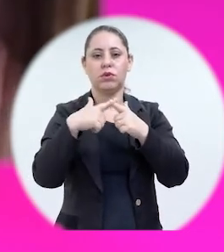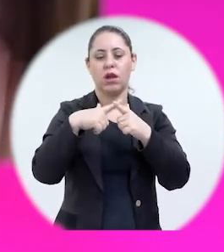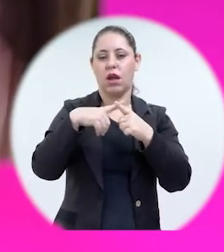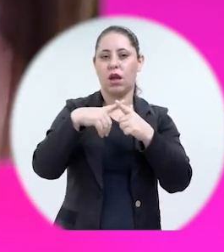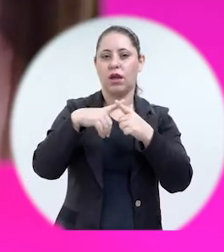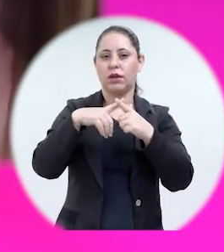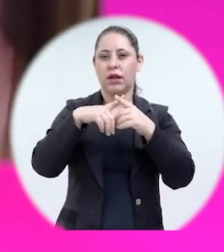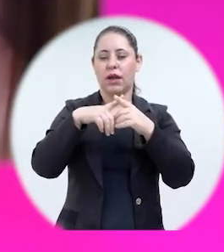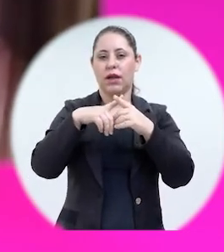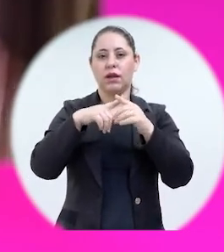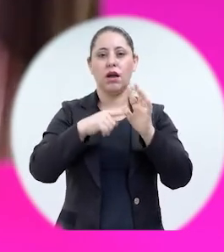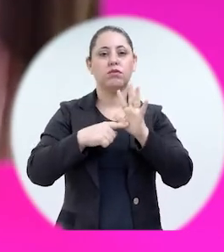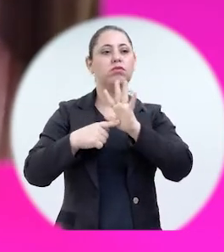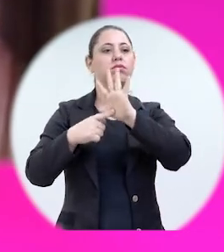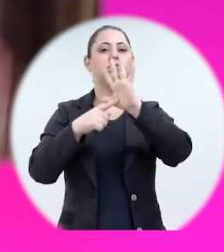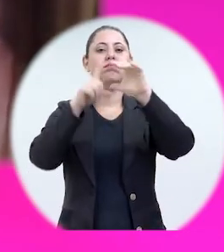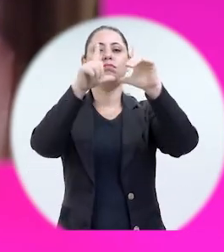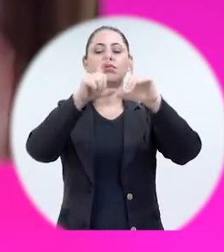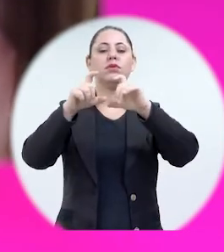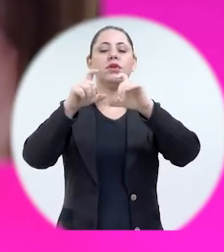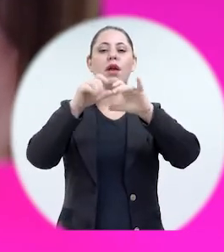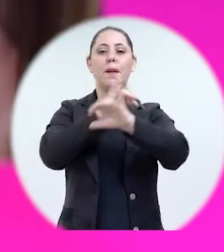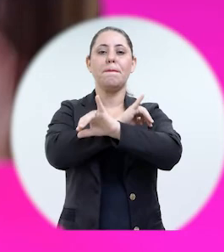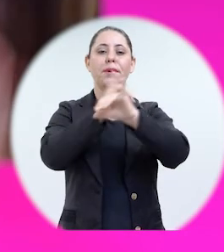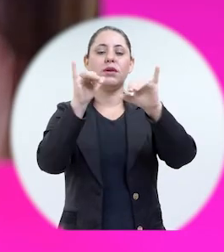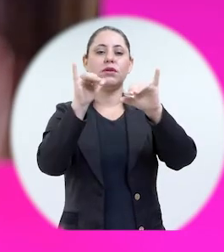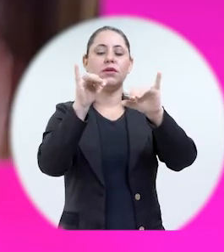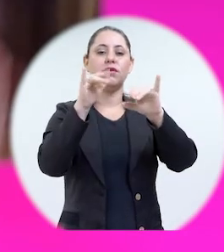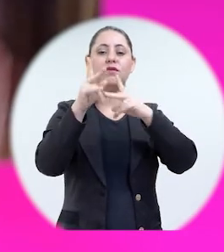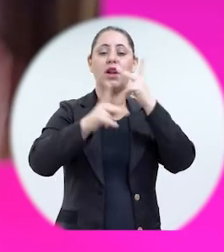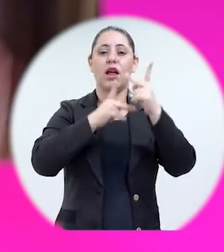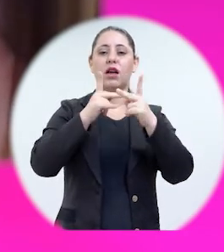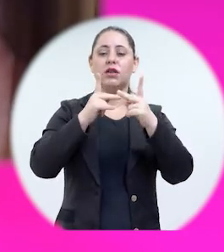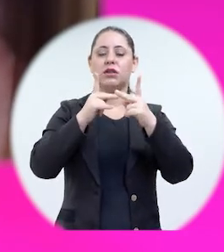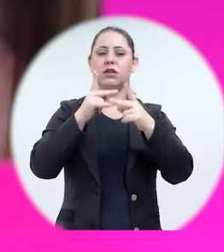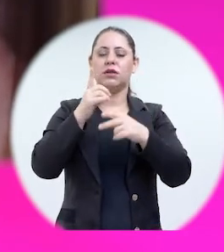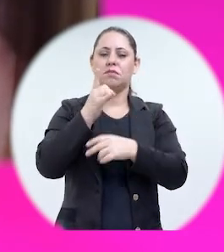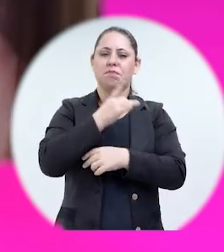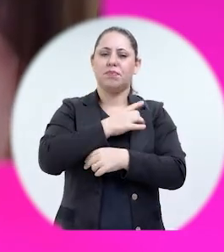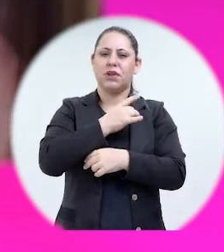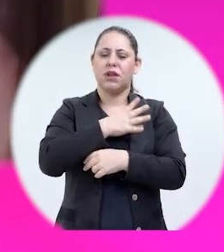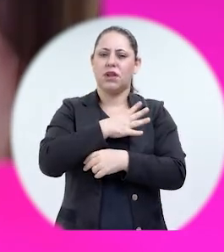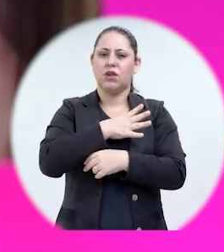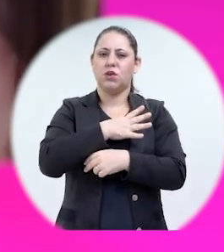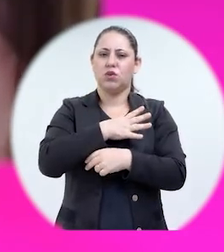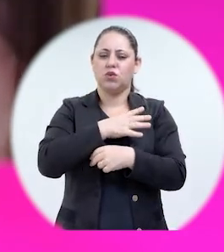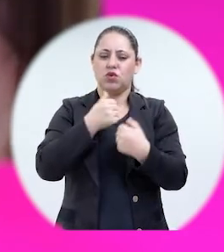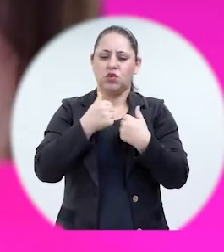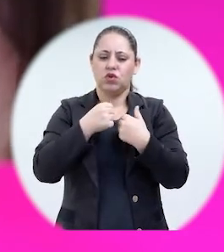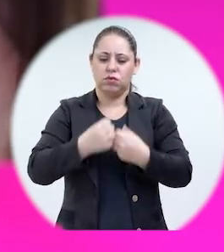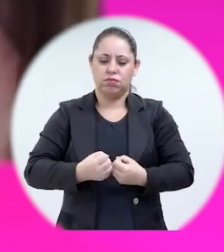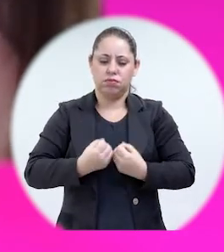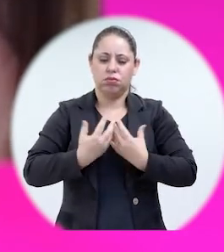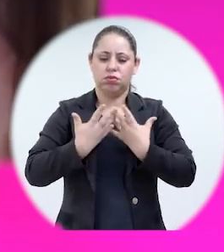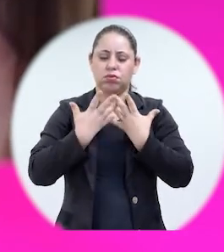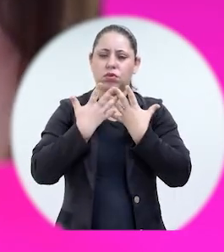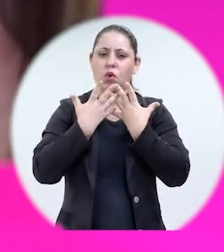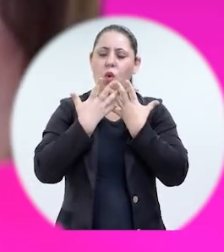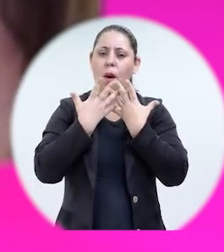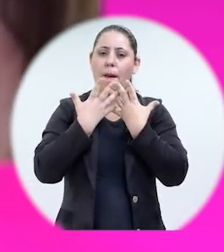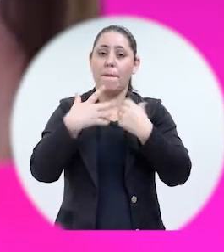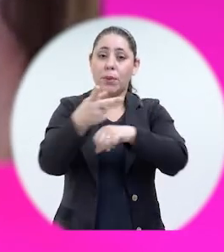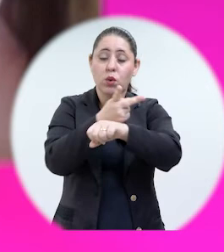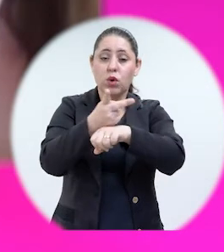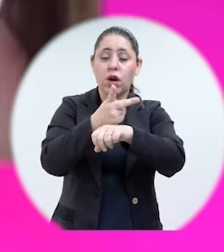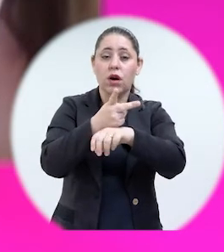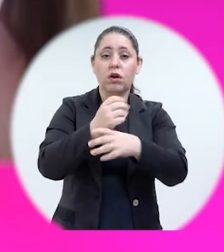até mesmo pela imagem que ela quer passar para a sociedade, ela fica com medo de se abrir, né? Com medo de se abrir até com os profissionais. É importante que ela